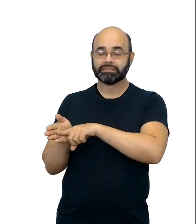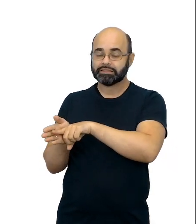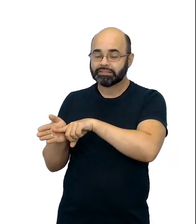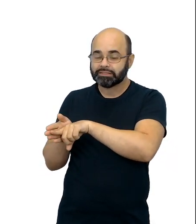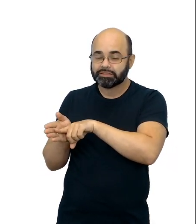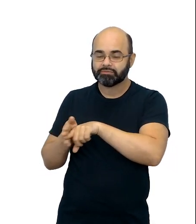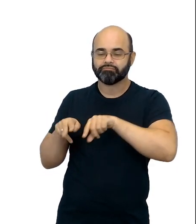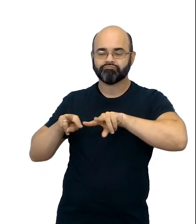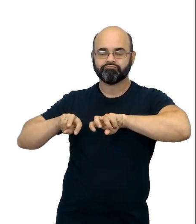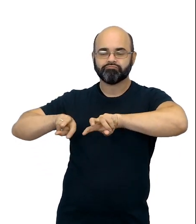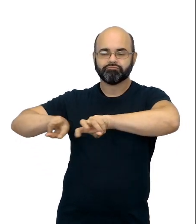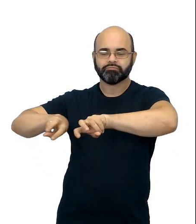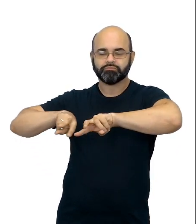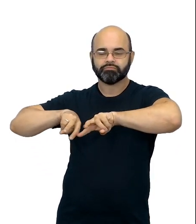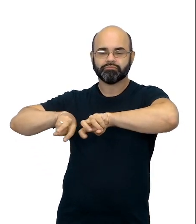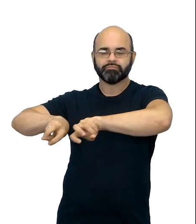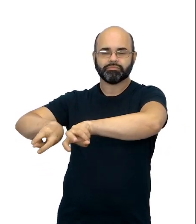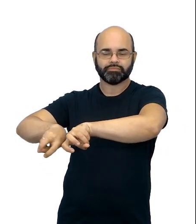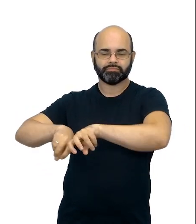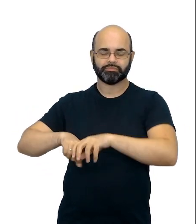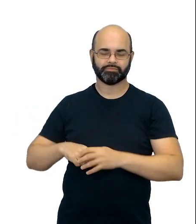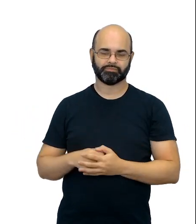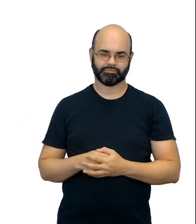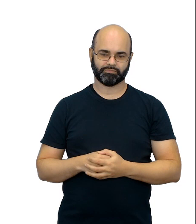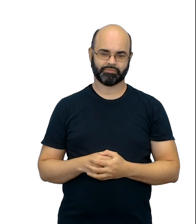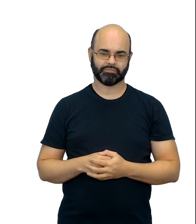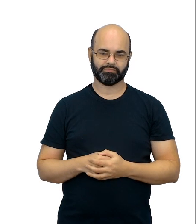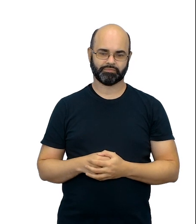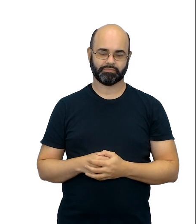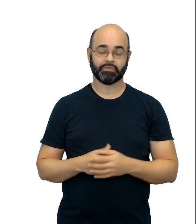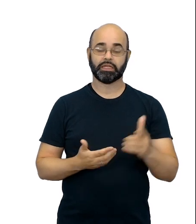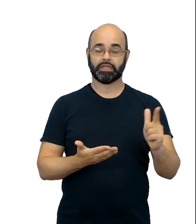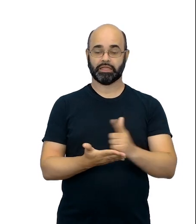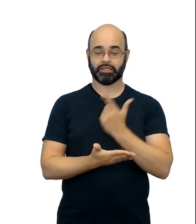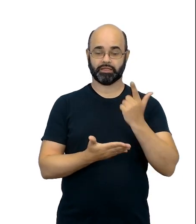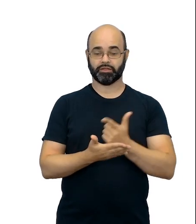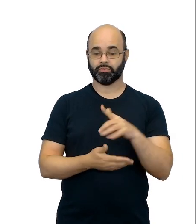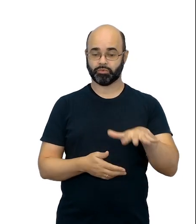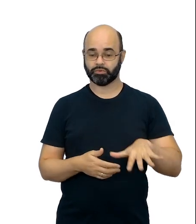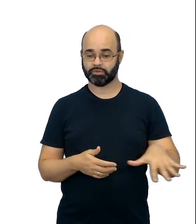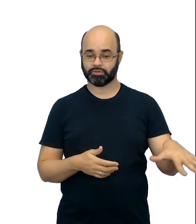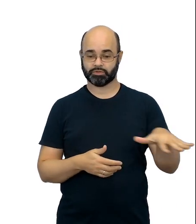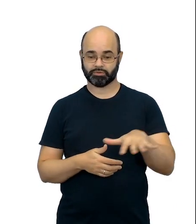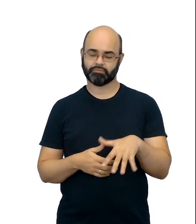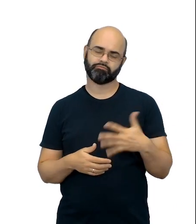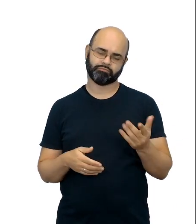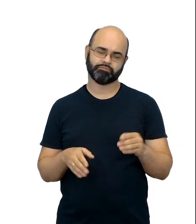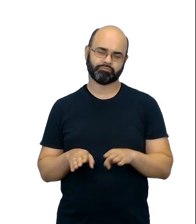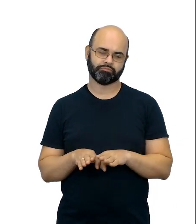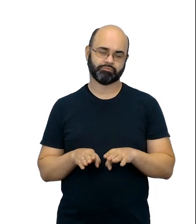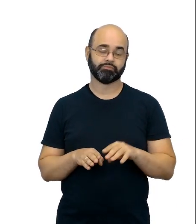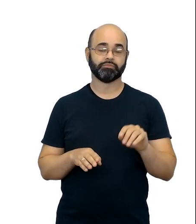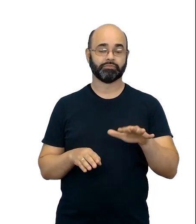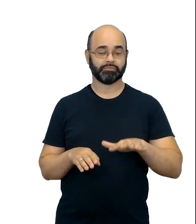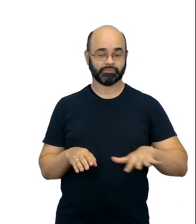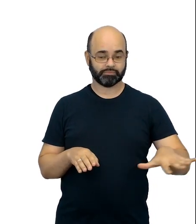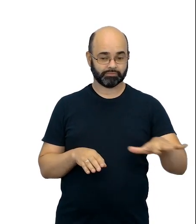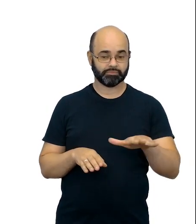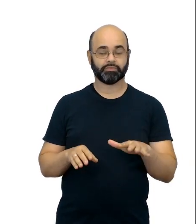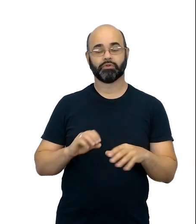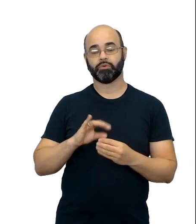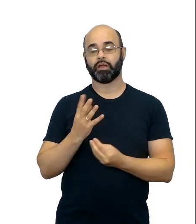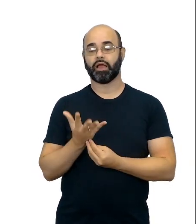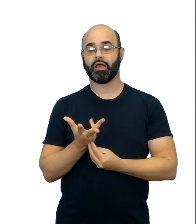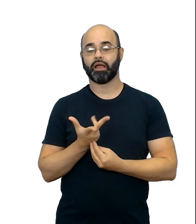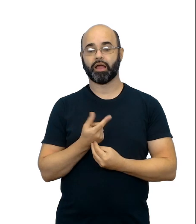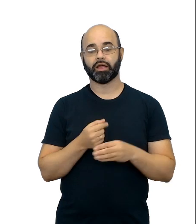e pesquisas. Quando nós estamos no campo da literatura, haverá também o campo da literatura e da arte, né? Então, nós